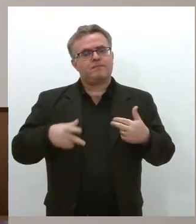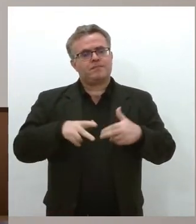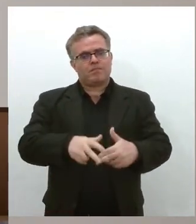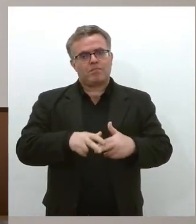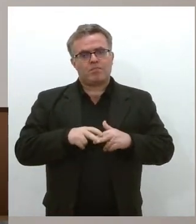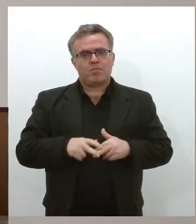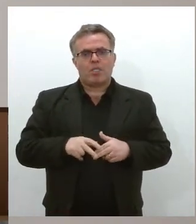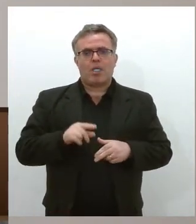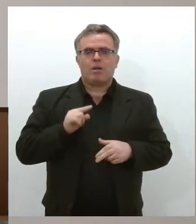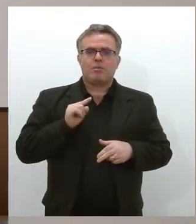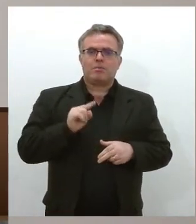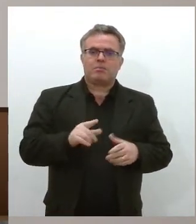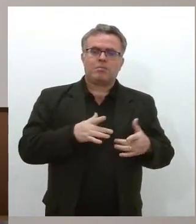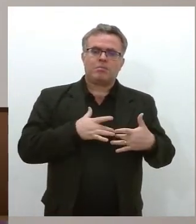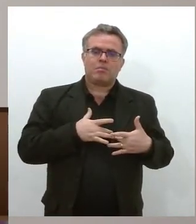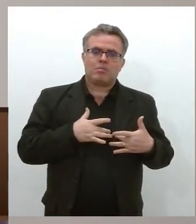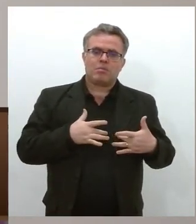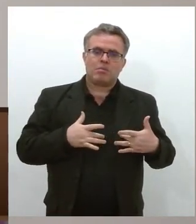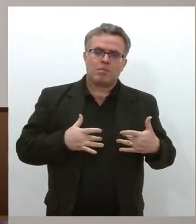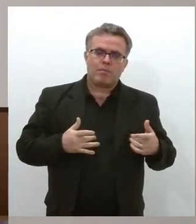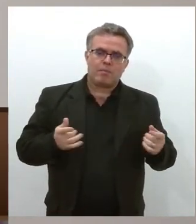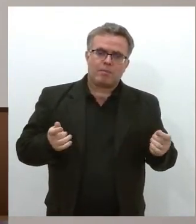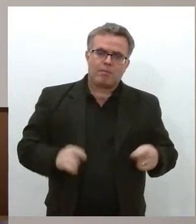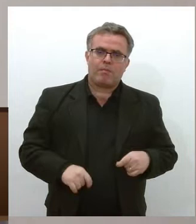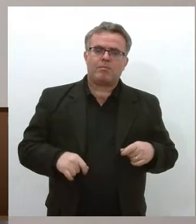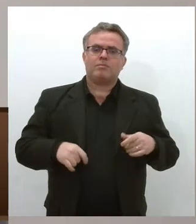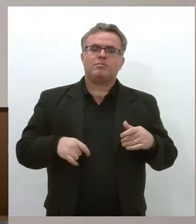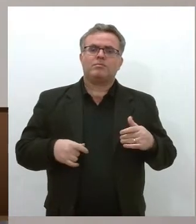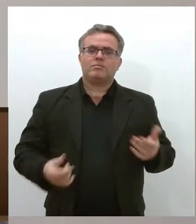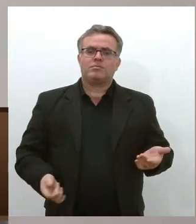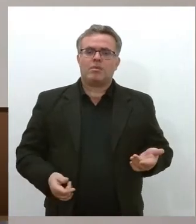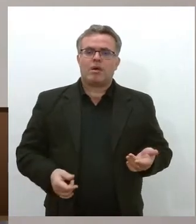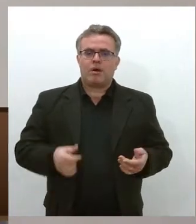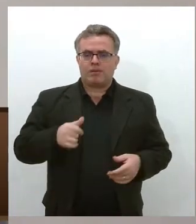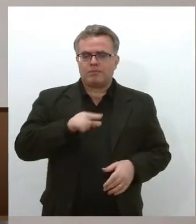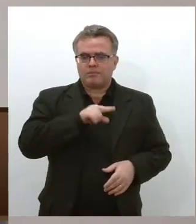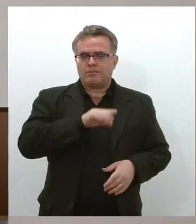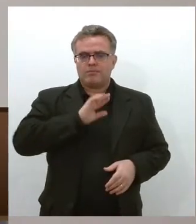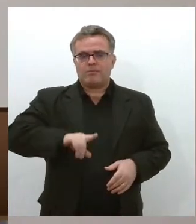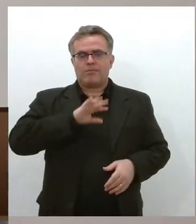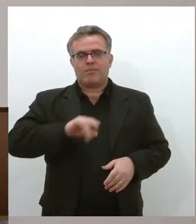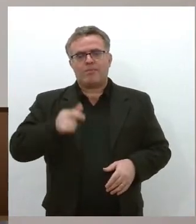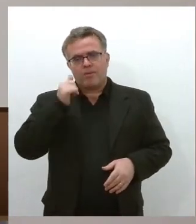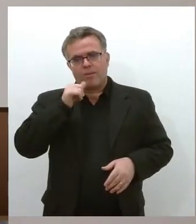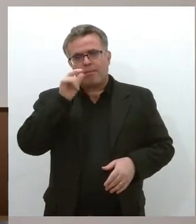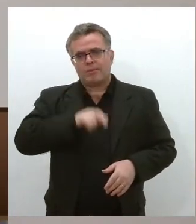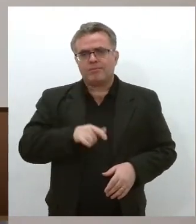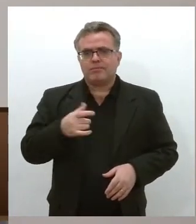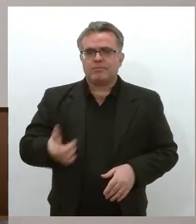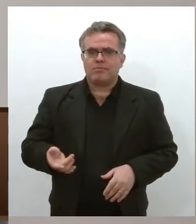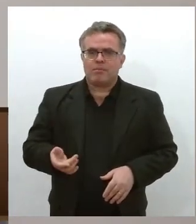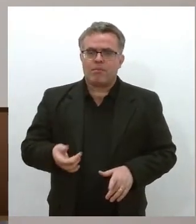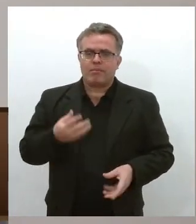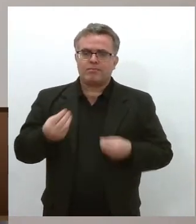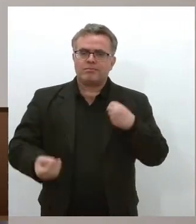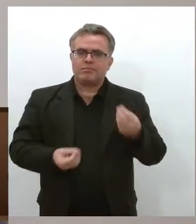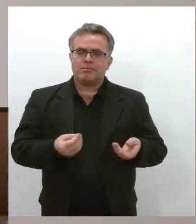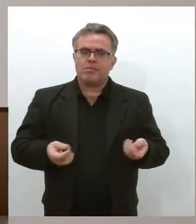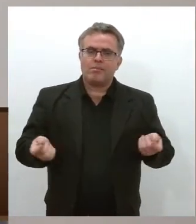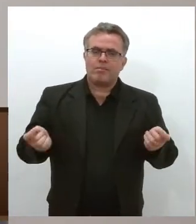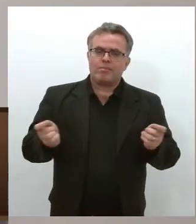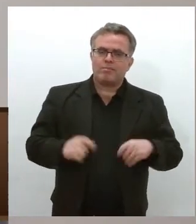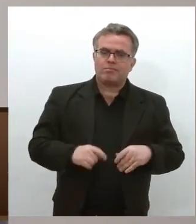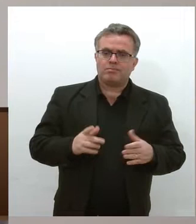boa vontade, que queira ajudar, ele nunca vai ser uma mulher para entender o que a gente passa. Então, que a gente possa usar esse espaço,